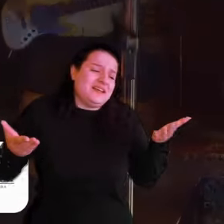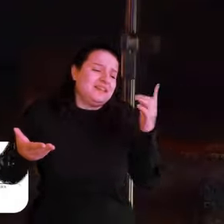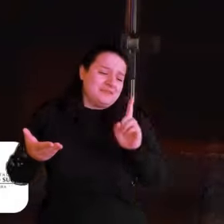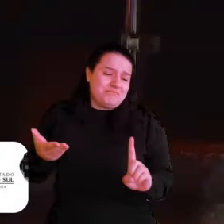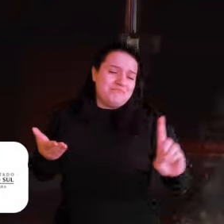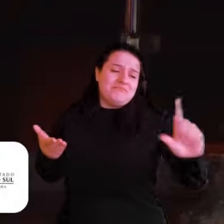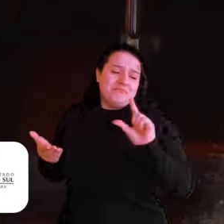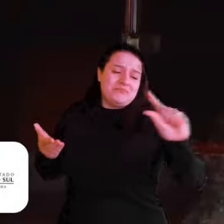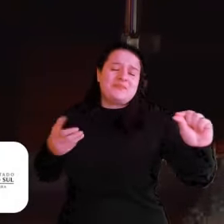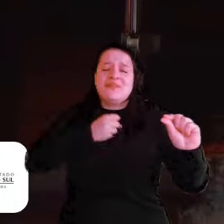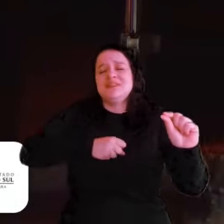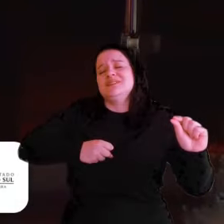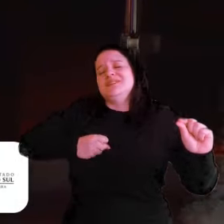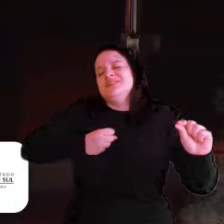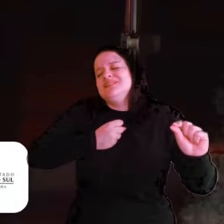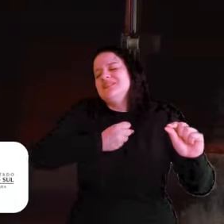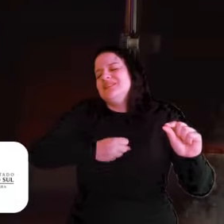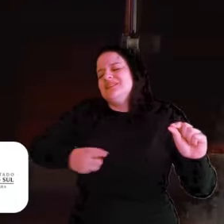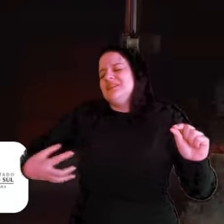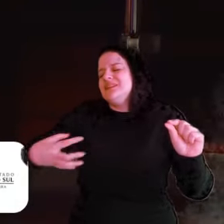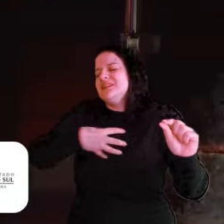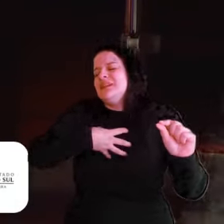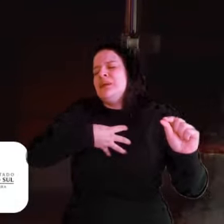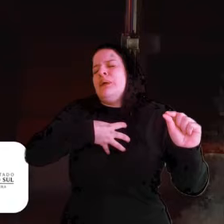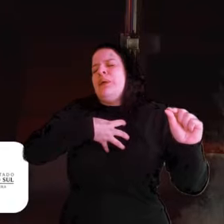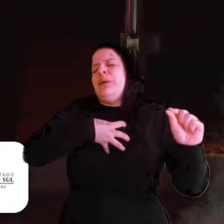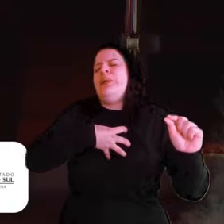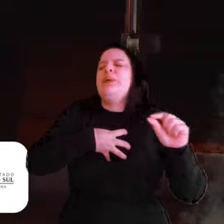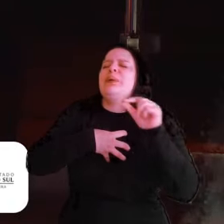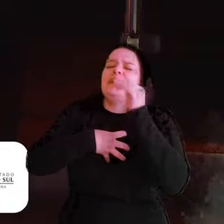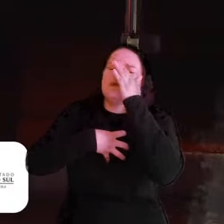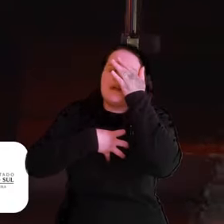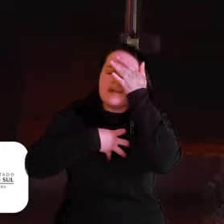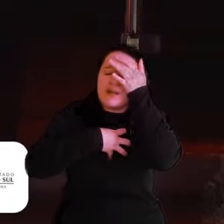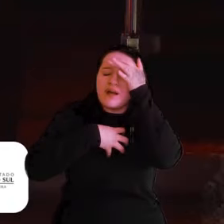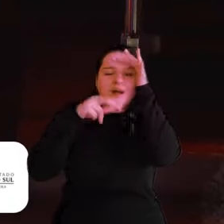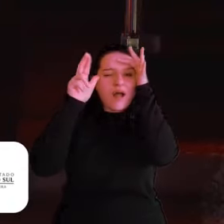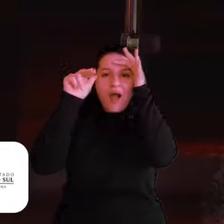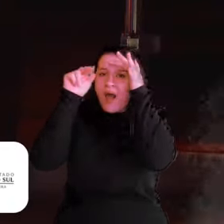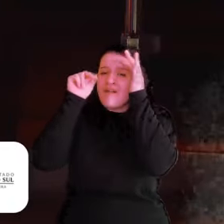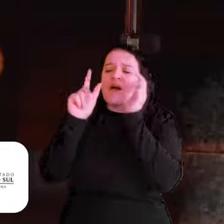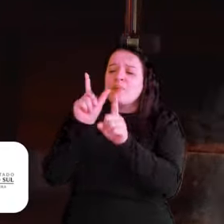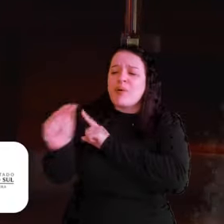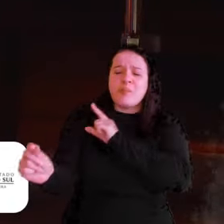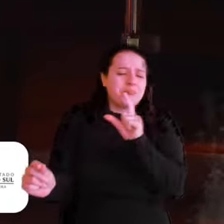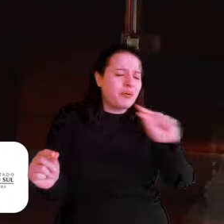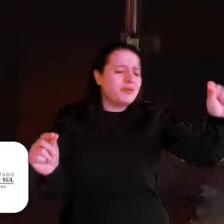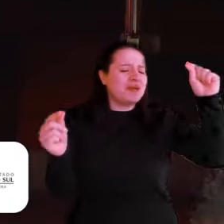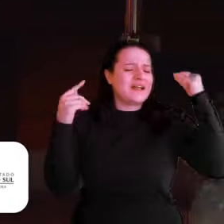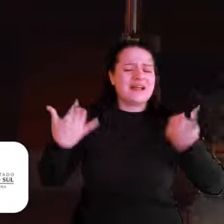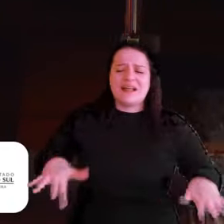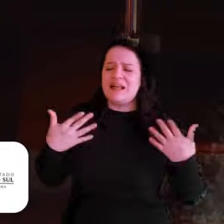oh, que saudade dela aqui na estância, teu cavalo me abandonou, fez